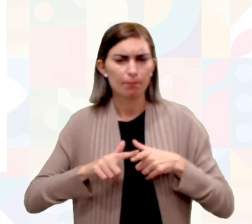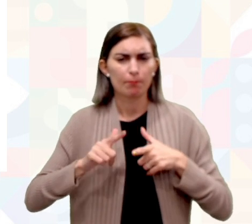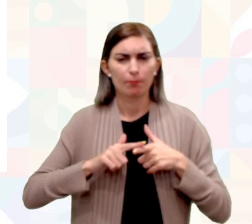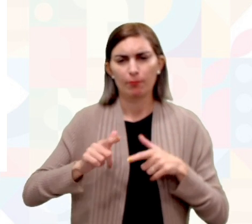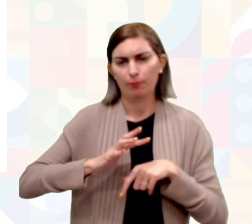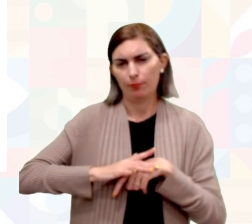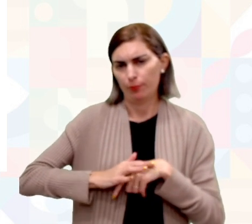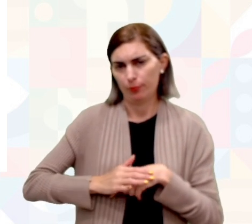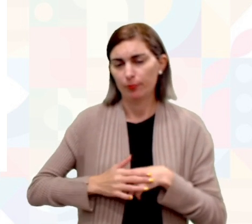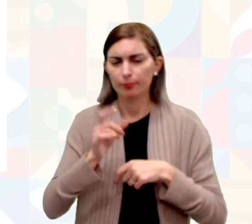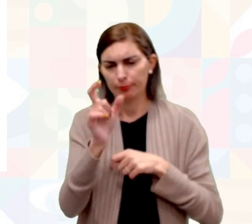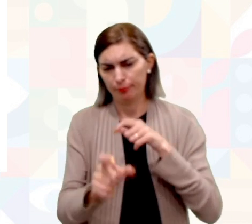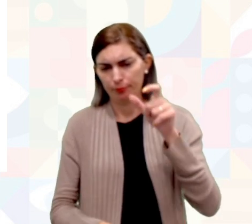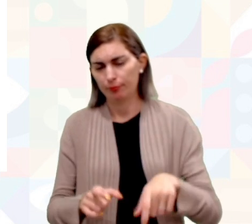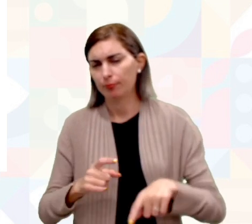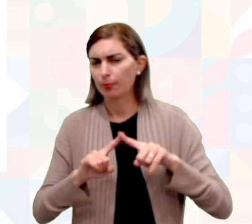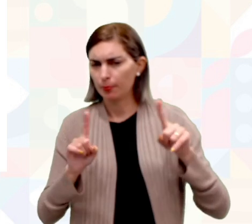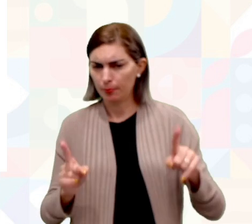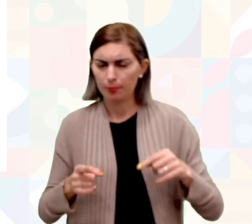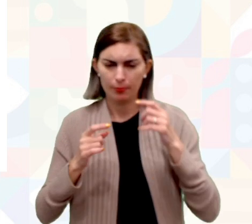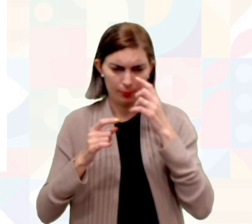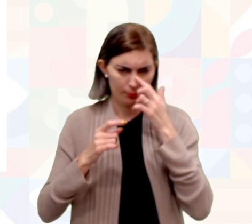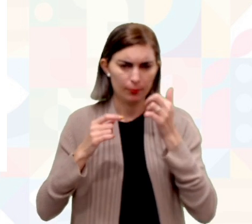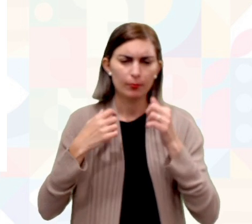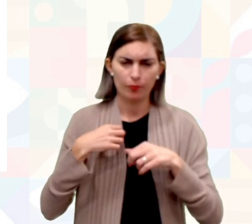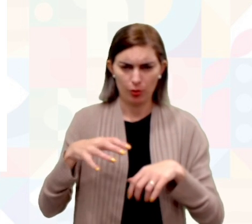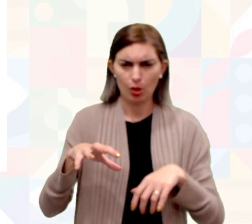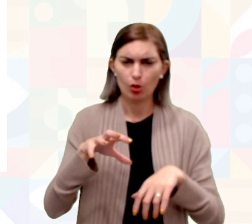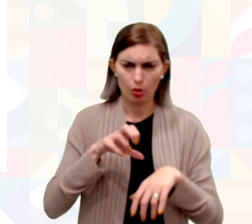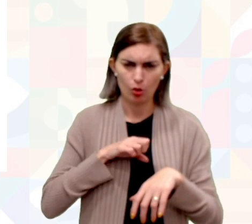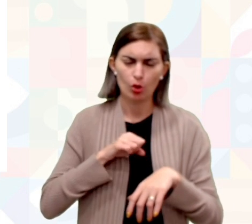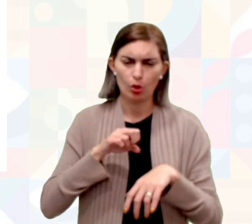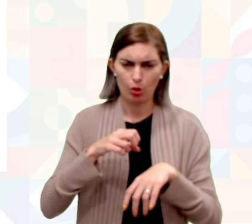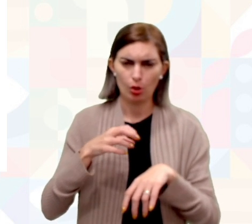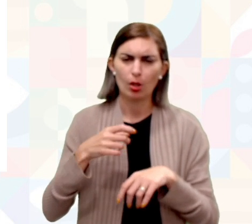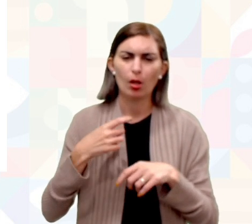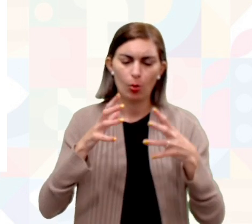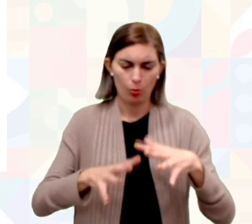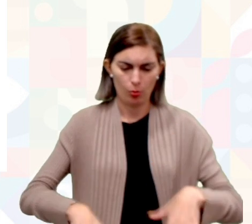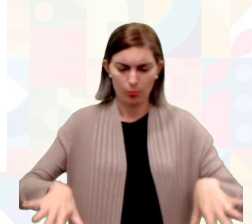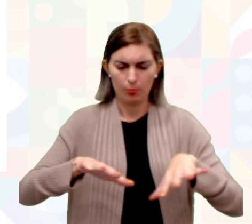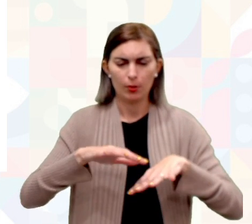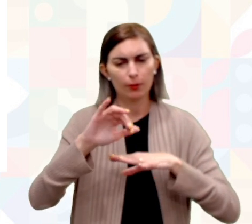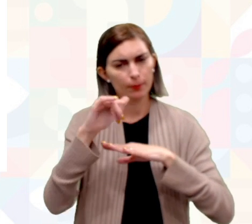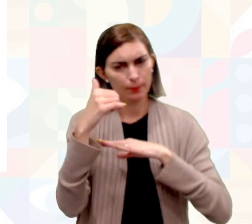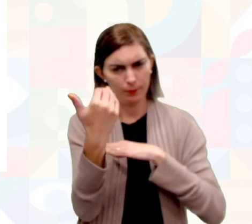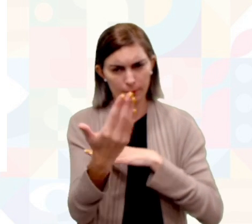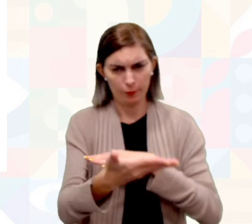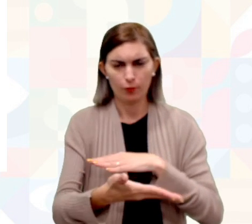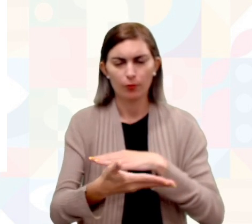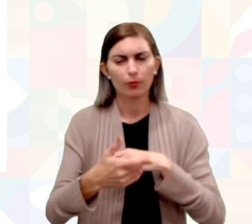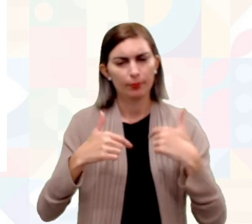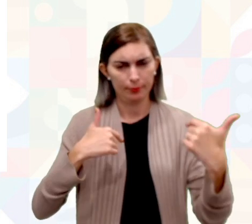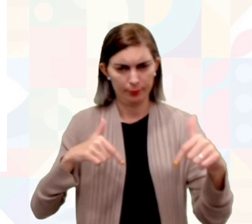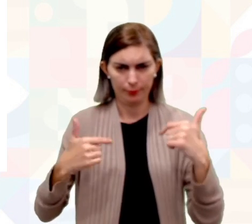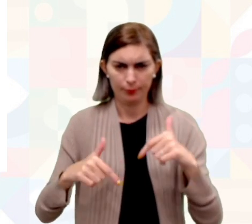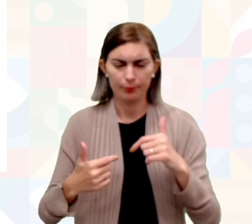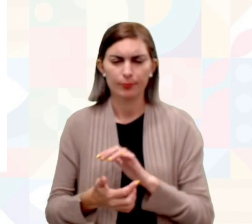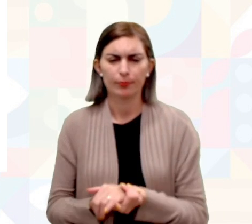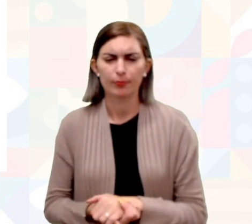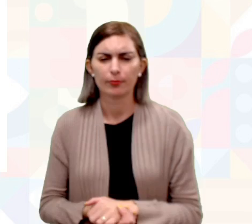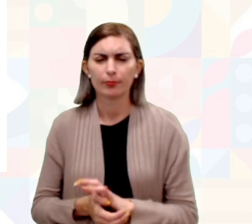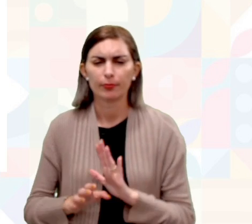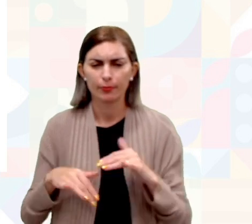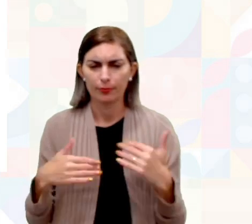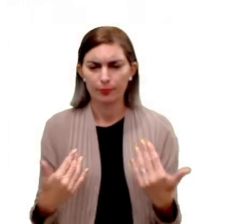tá certo? Mas a gente vai se deter à intoxicação exógena, que é do ambiente externo para o trabalhador.